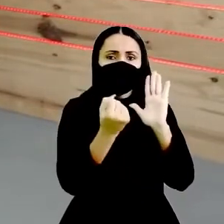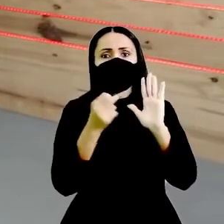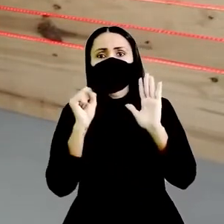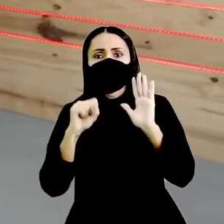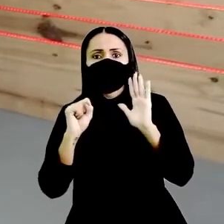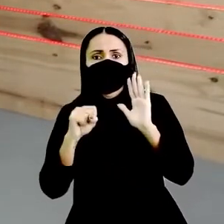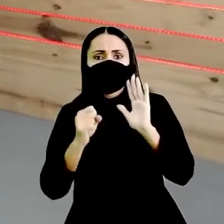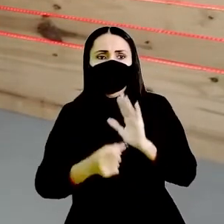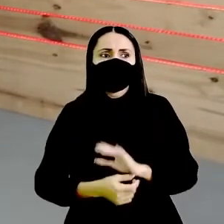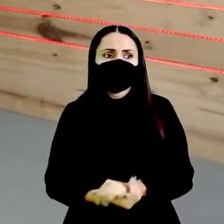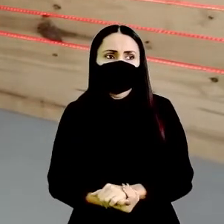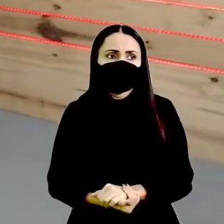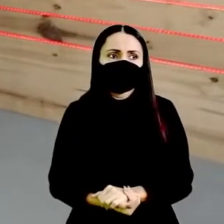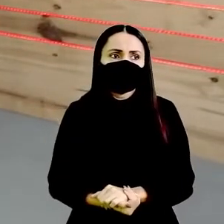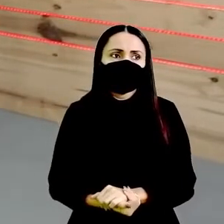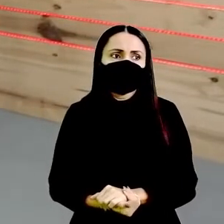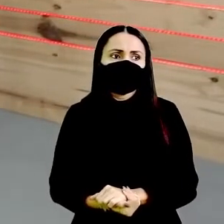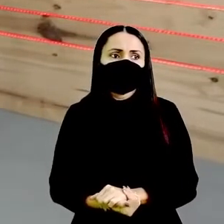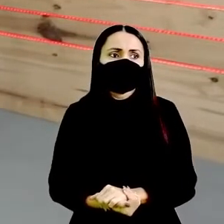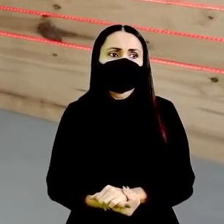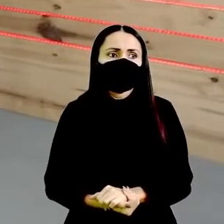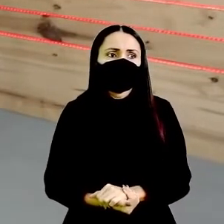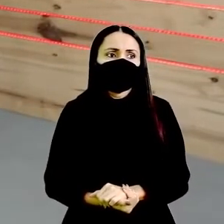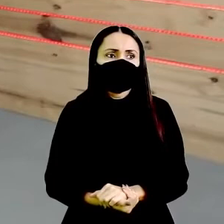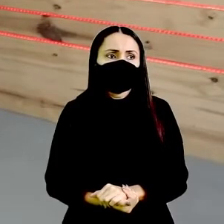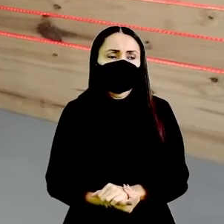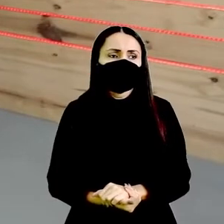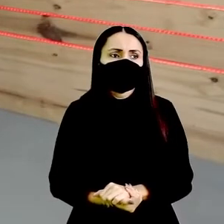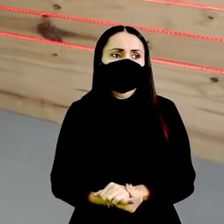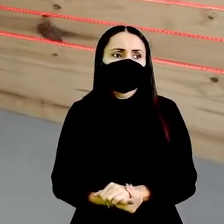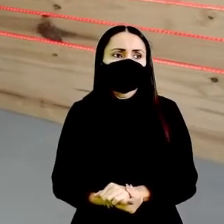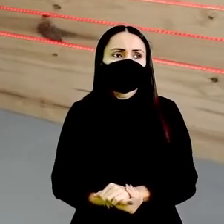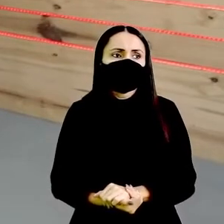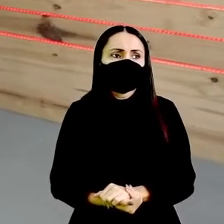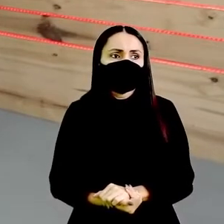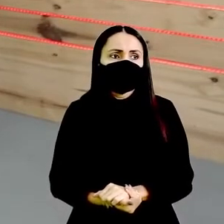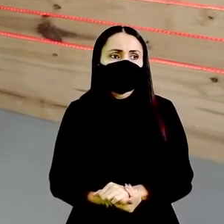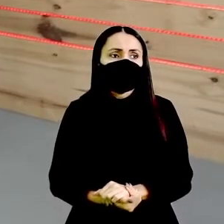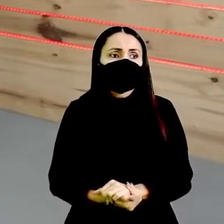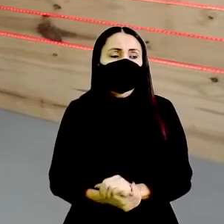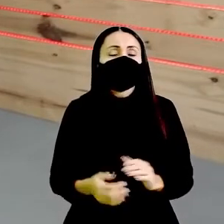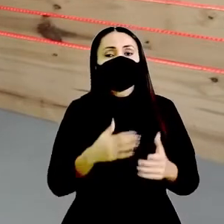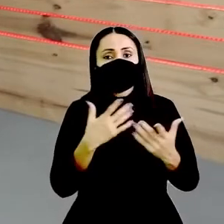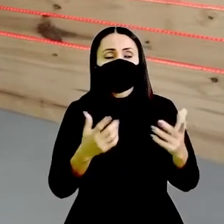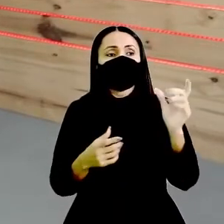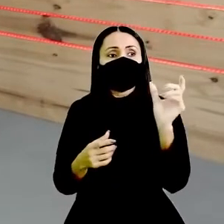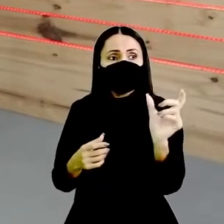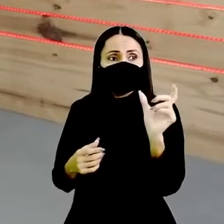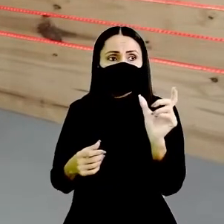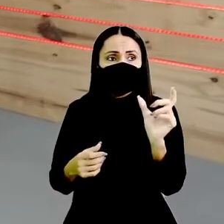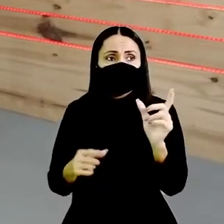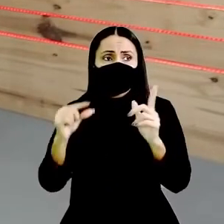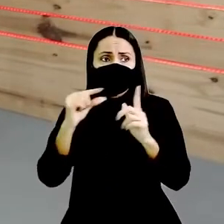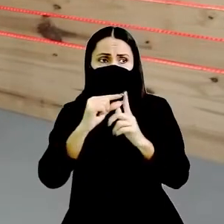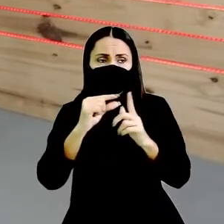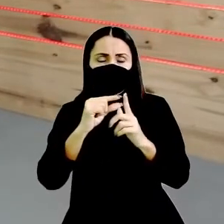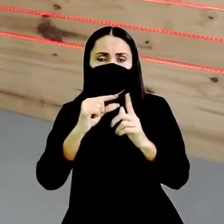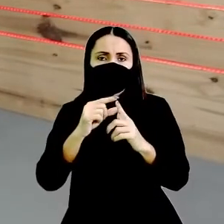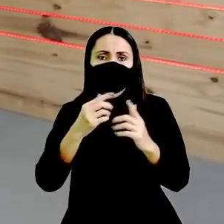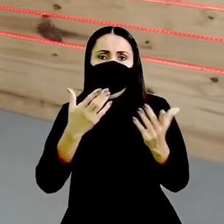mas fã, orfã. Esse somzinho isso é sai pelo nasal, nariz, é sai pelo nasal. nariz. Se você Perfeito. fechar o nariz,